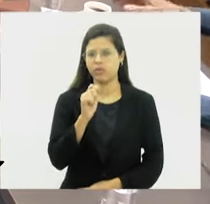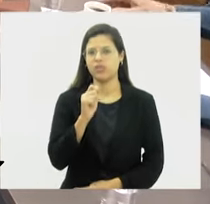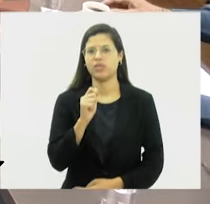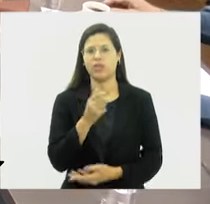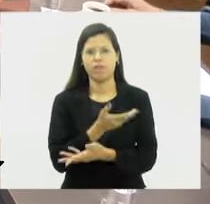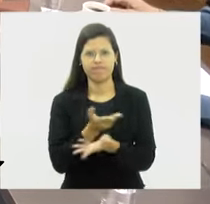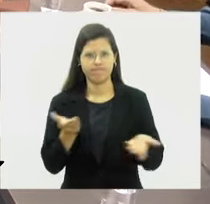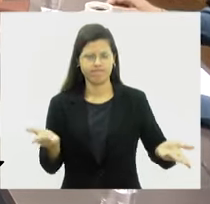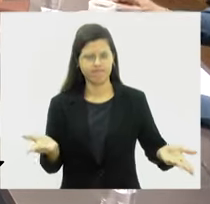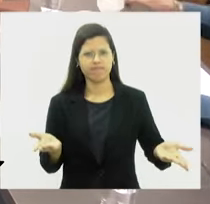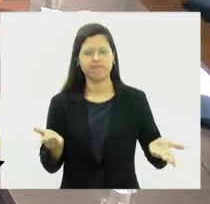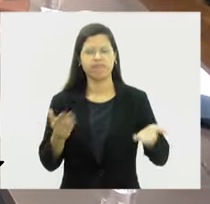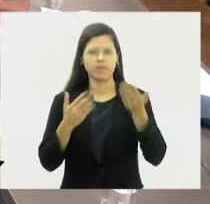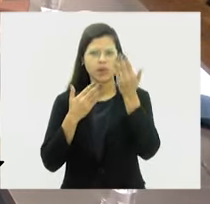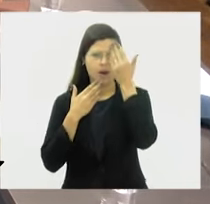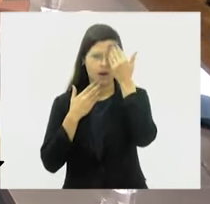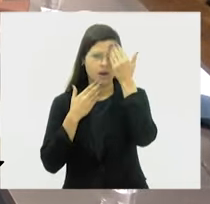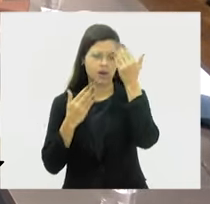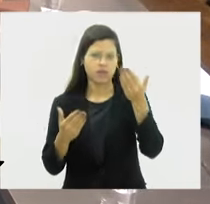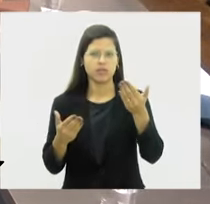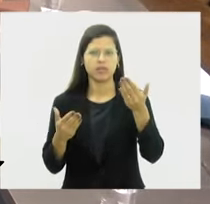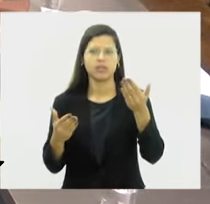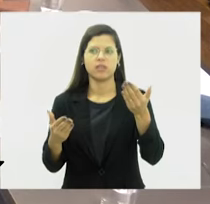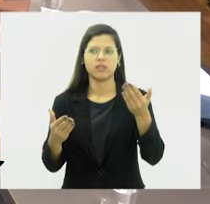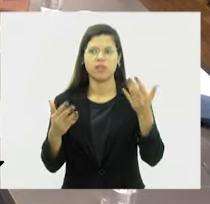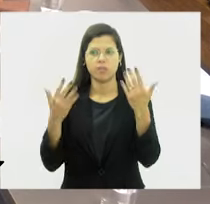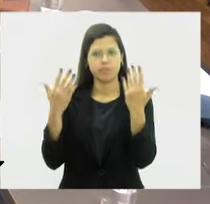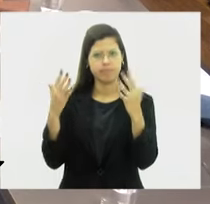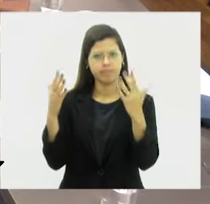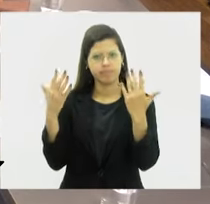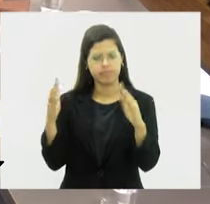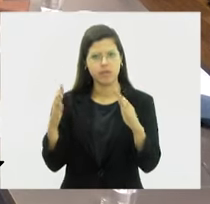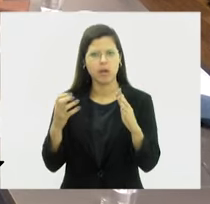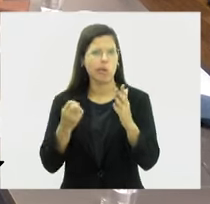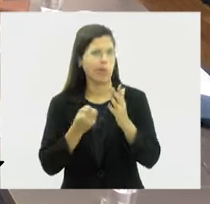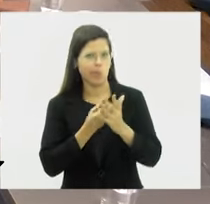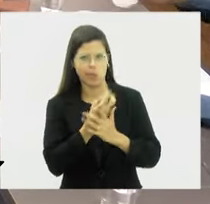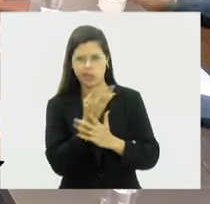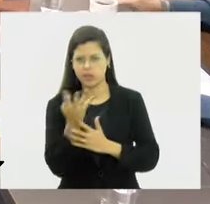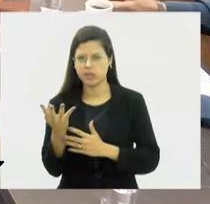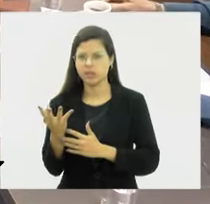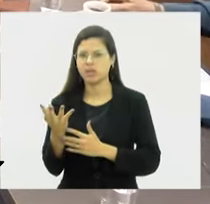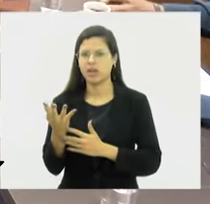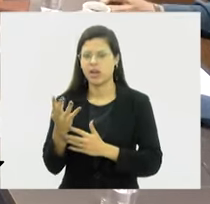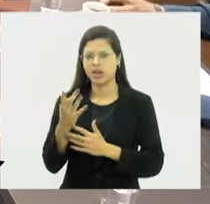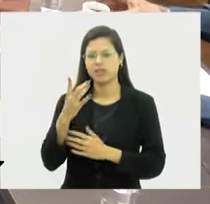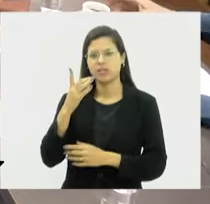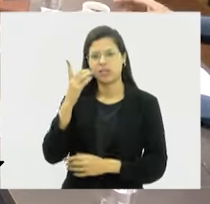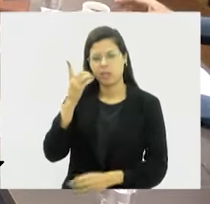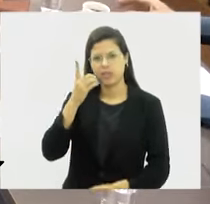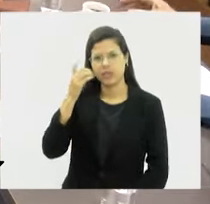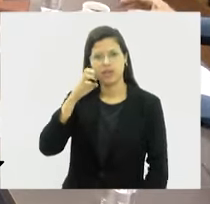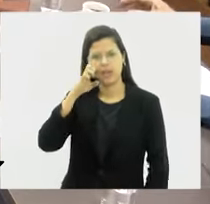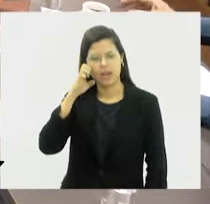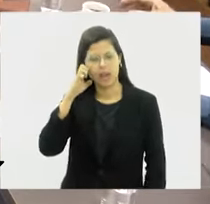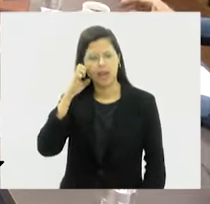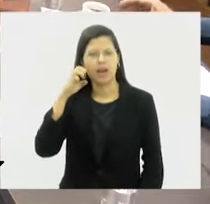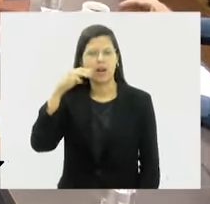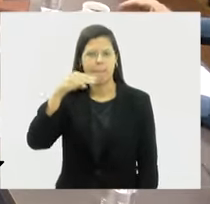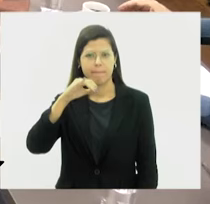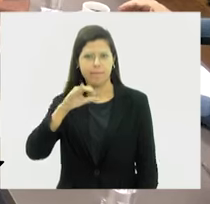Bom dia a todos. Agradeço e parabenizo o quórum qualificado, deputada Élica Takimoto, deputado Carlos